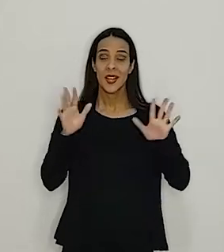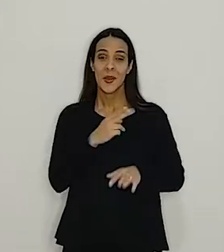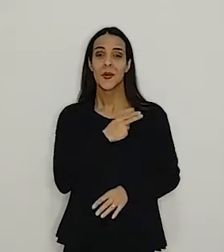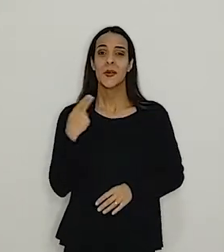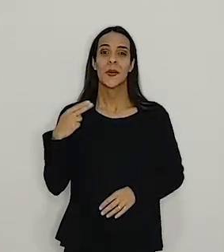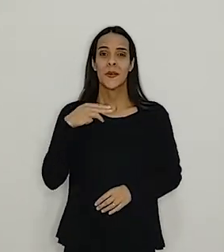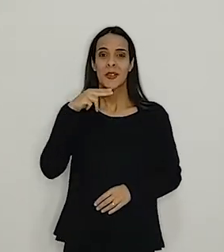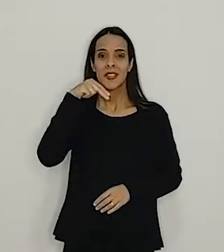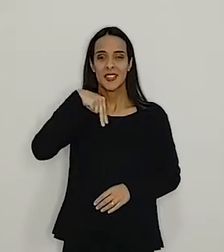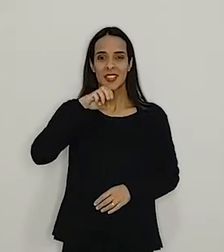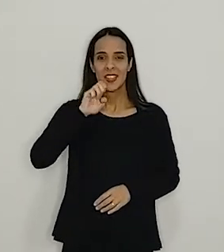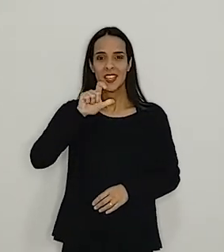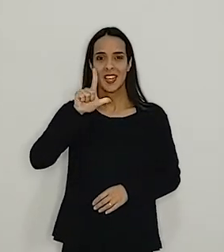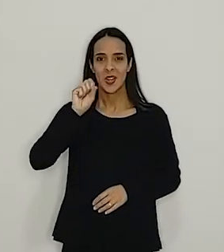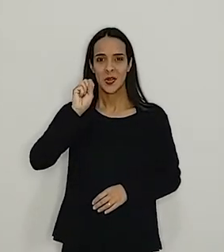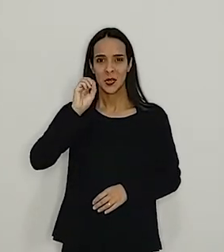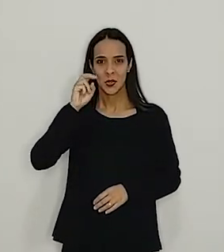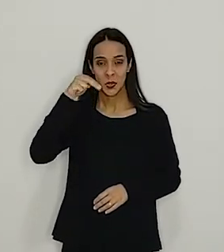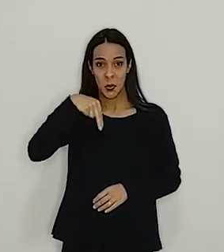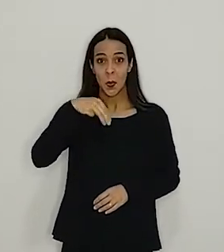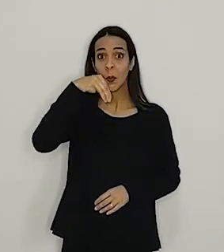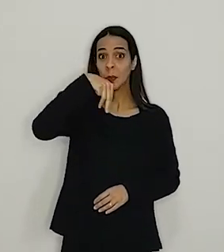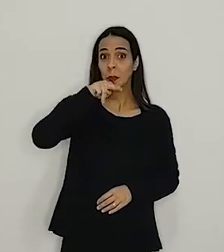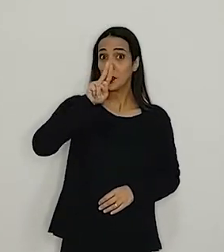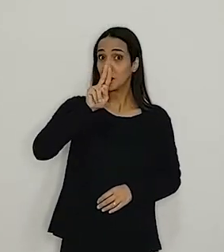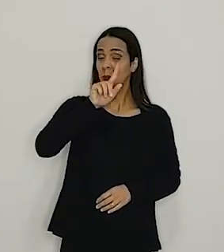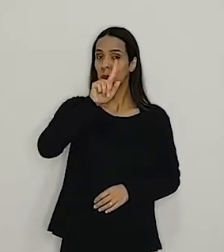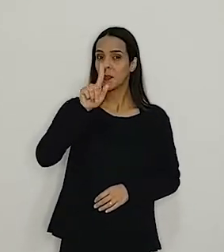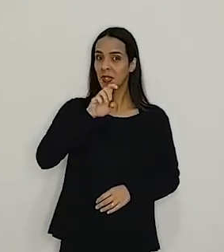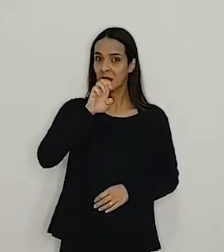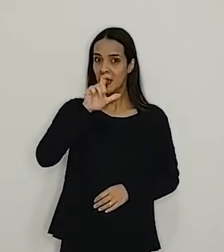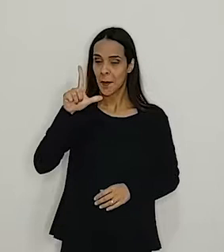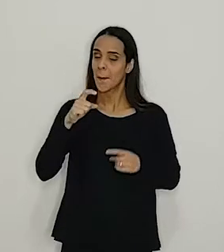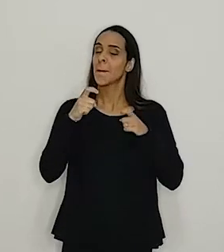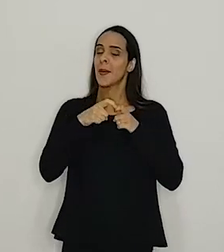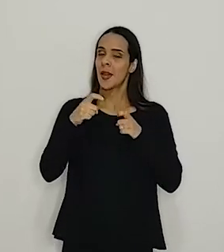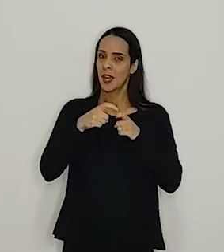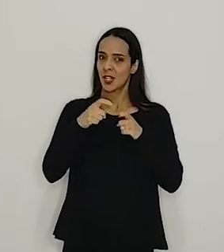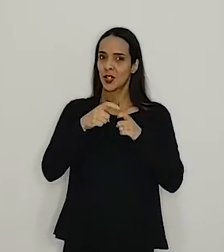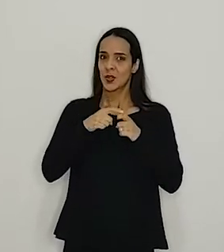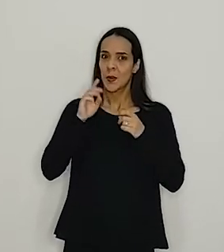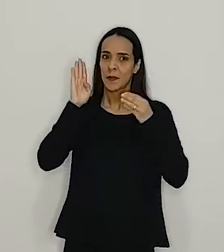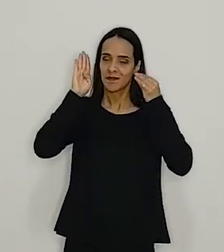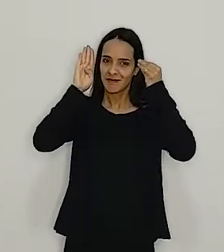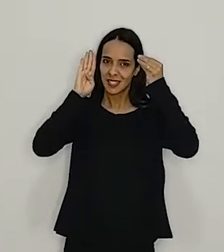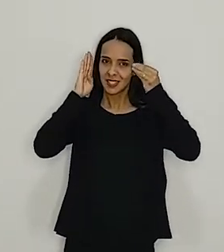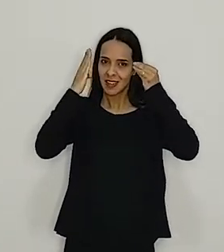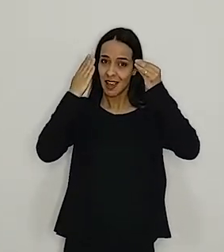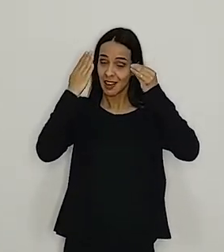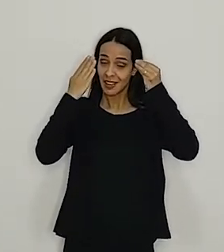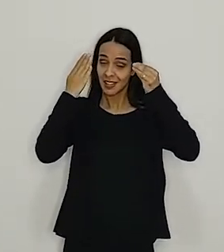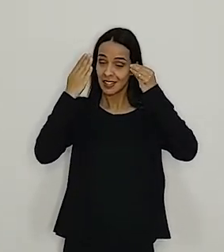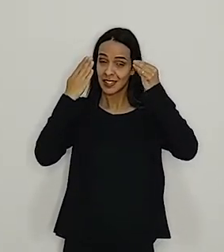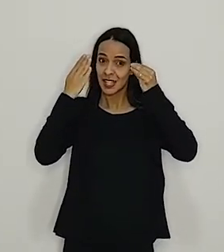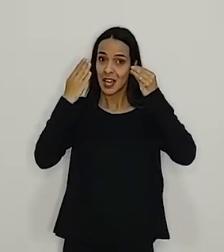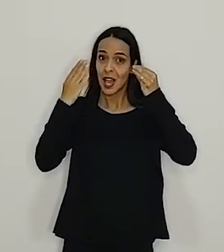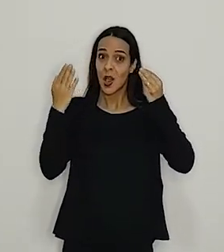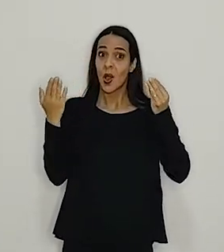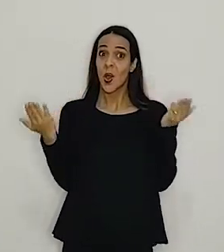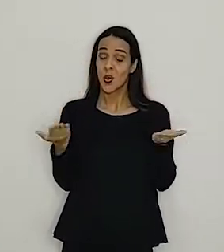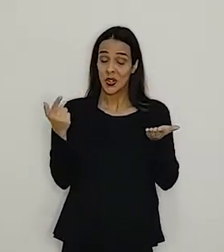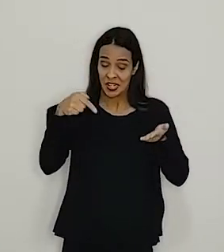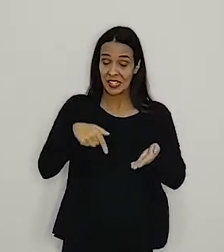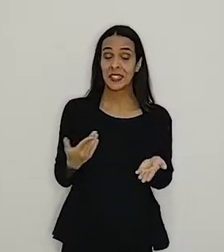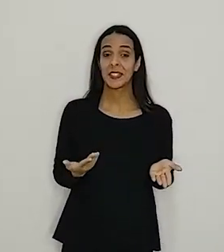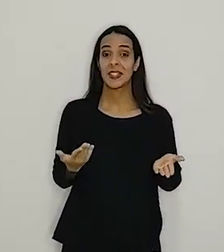Olá, eu me chamo Nelson Miesel, eu sou médico, sou psicanalista e eu estou aqui a convite da IPB para a gente poder